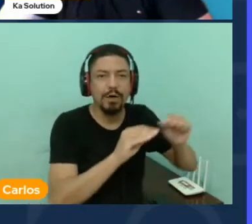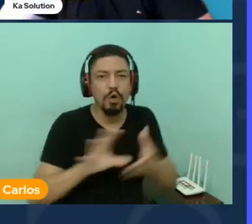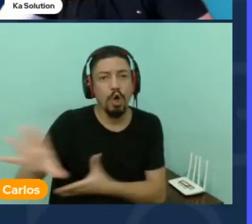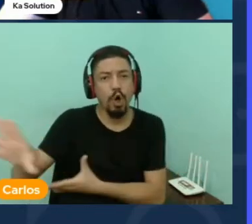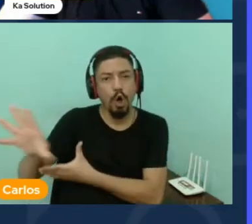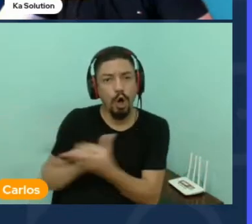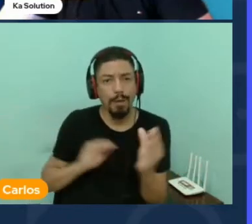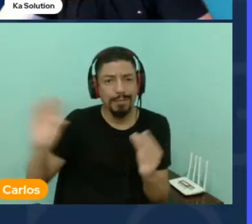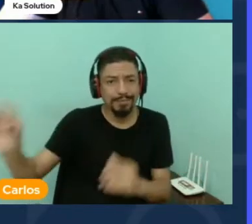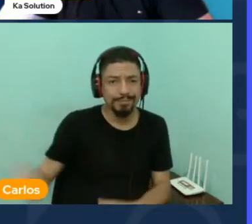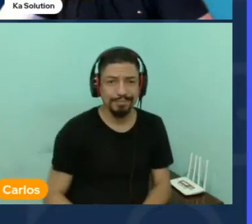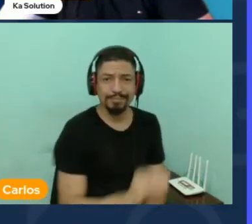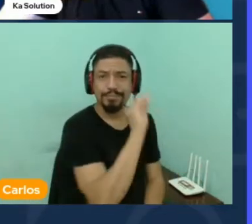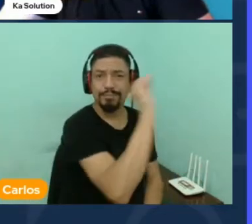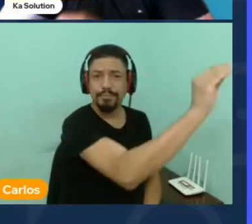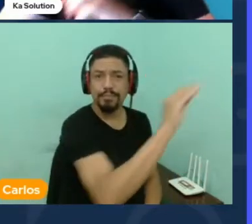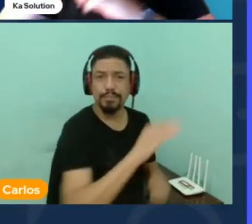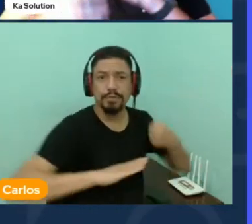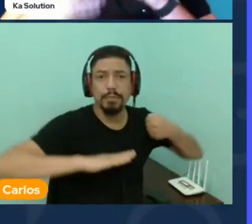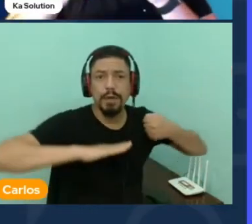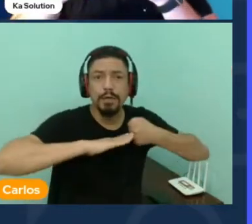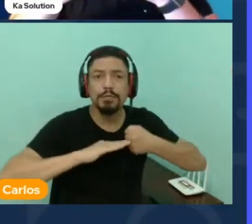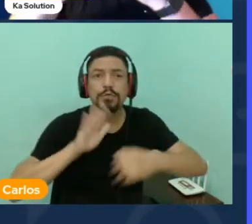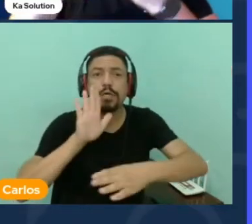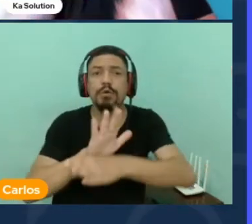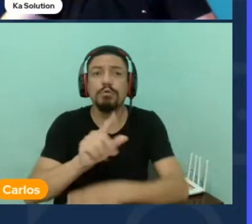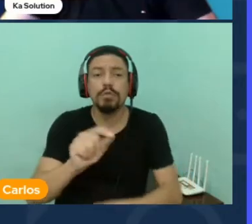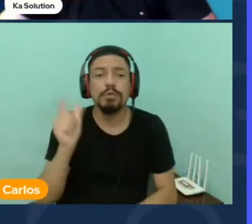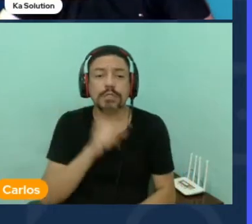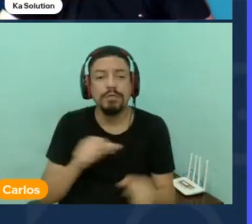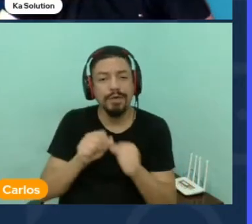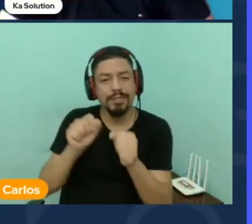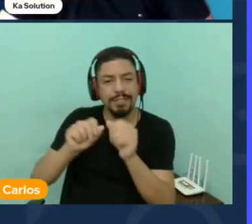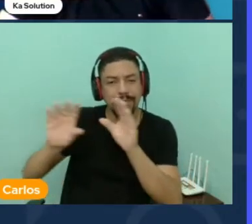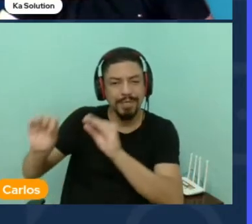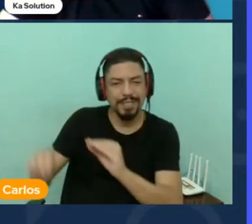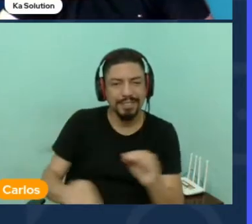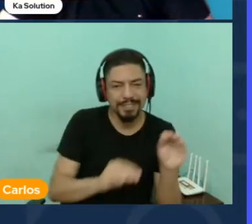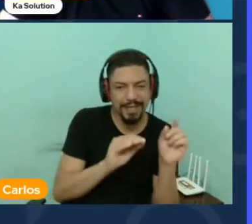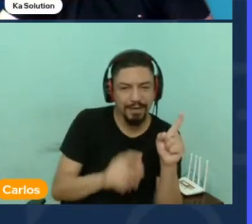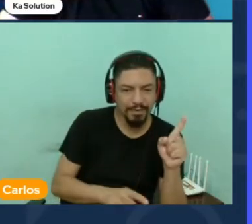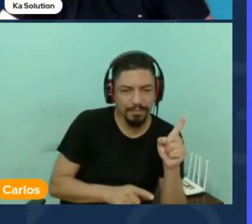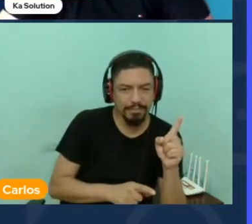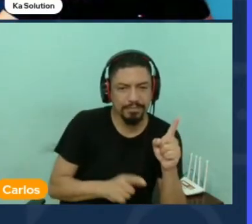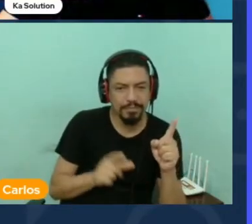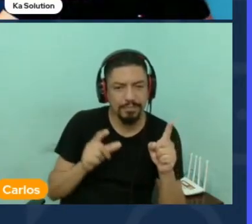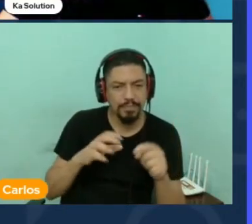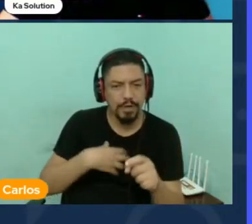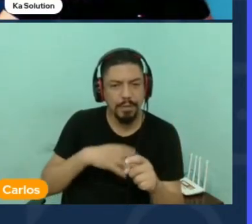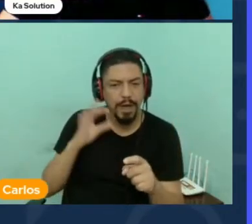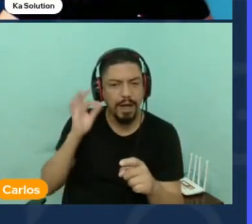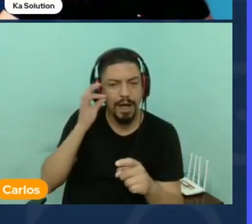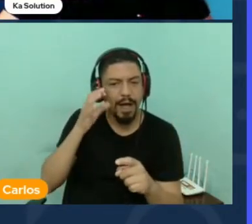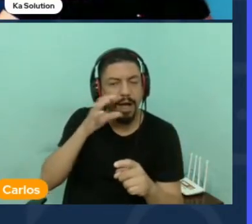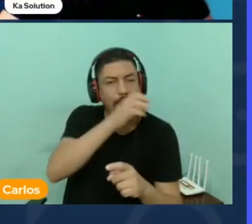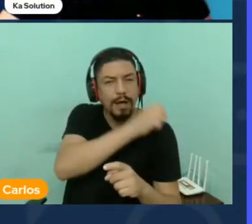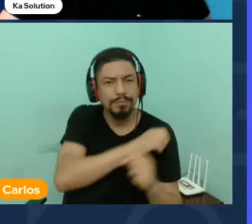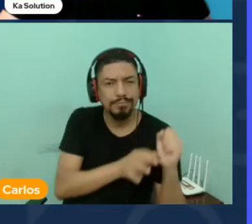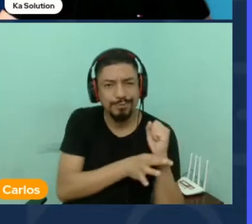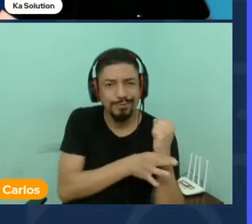de banco de dados que vai ajudar você a fazer essa migração com rapidez e de forma